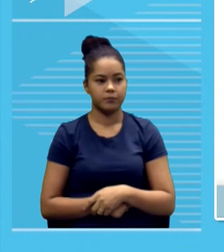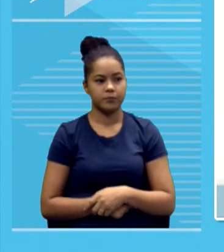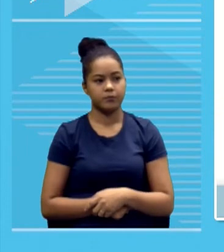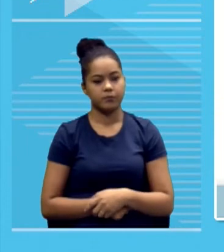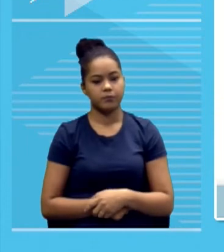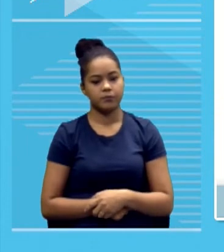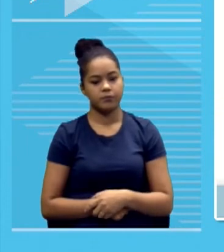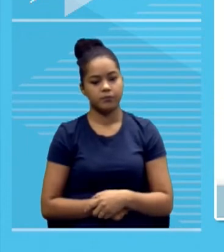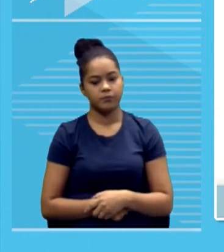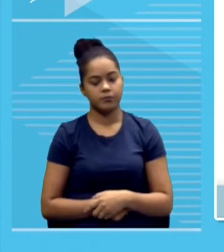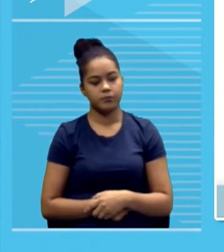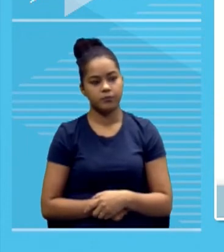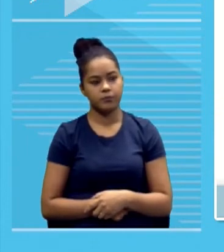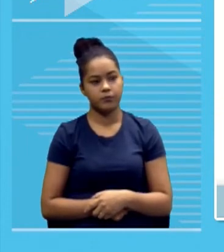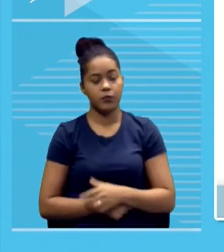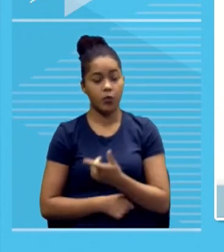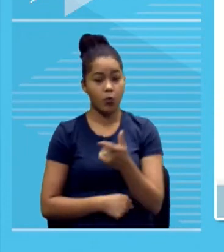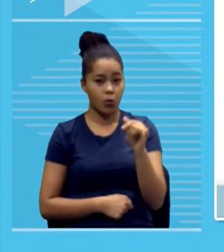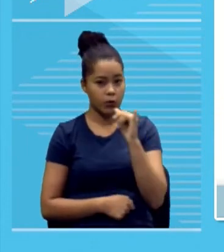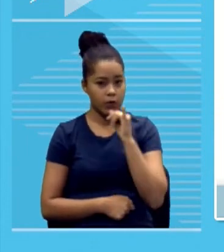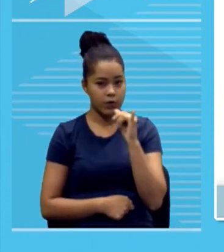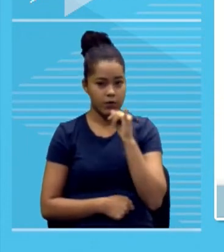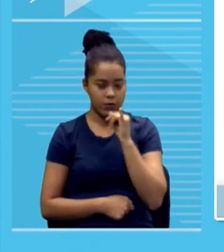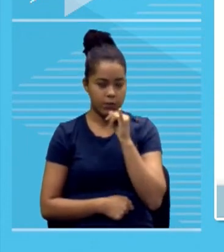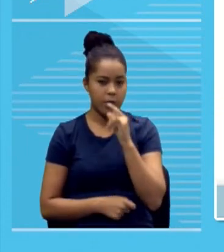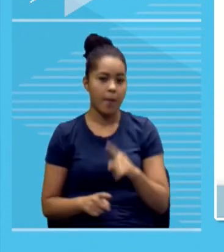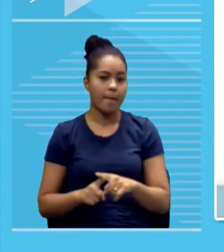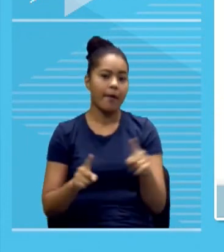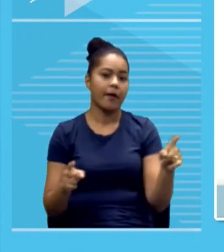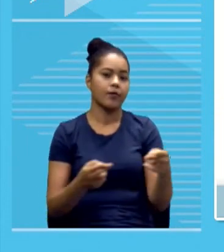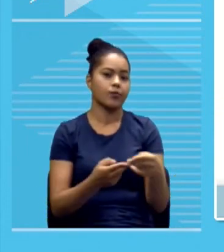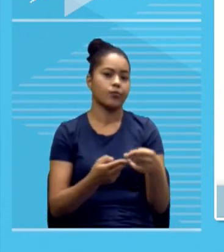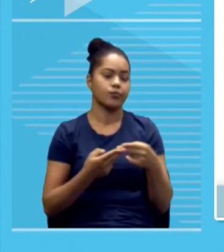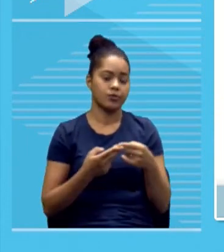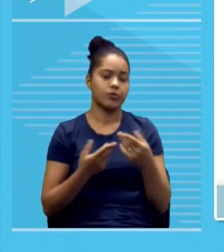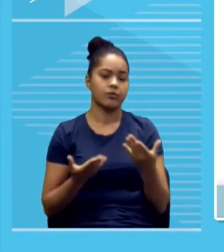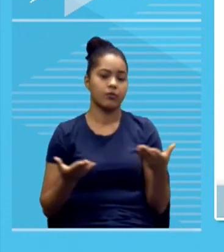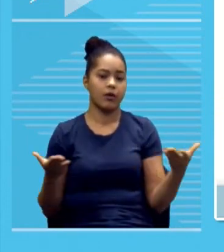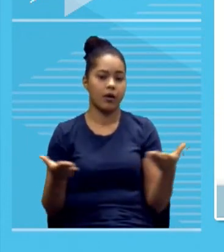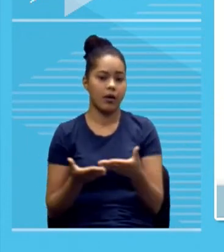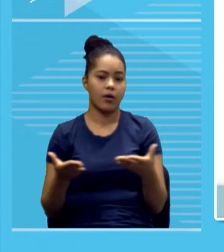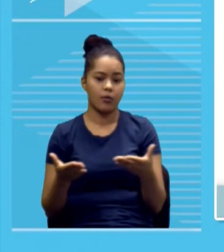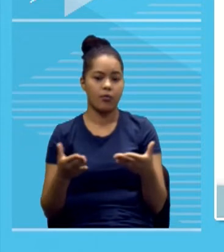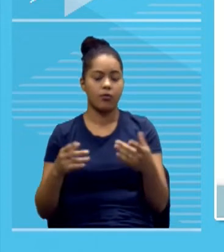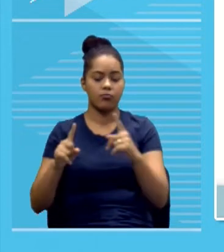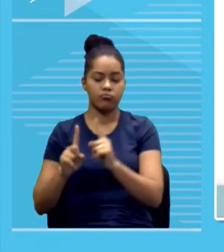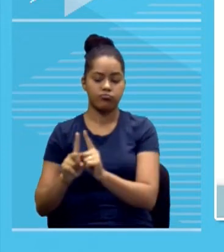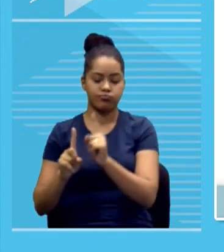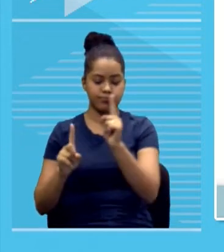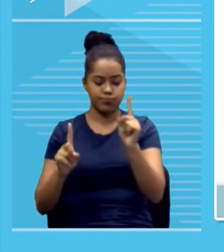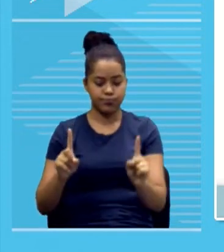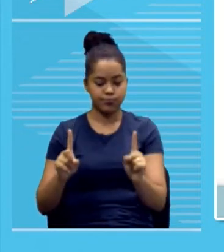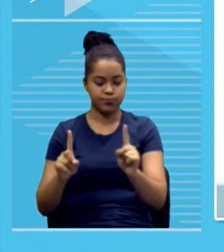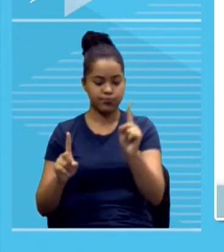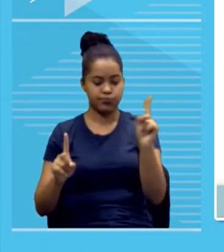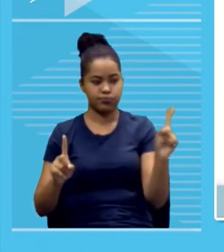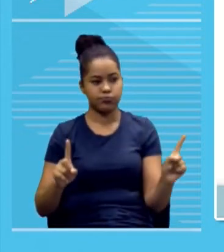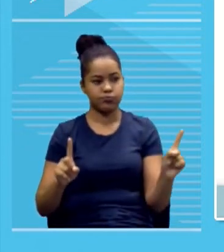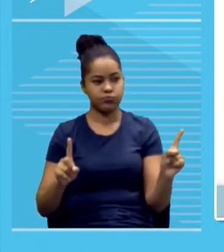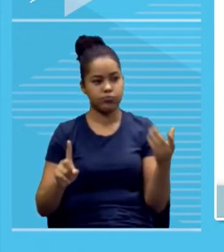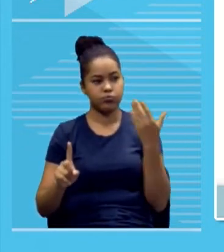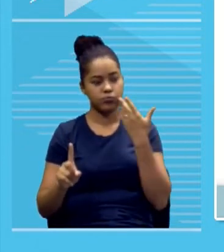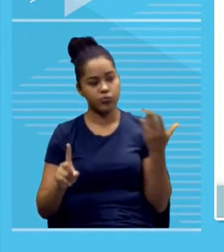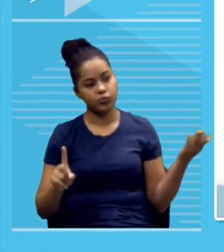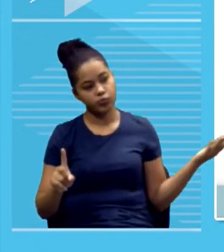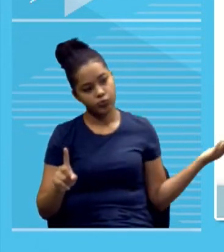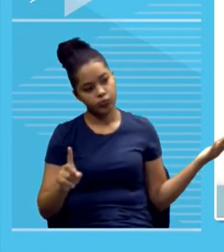Beleza. Um outro exemplo, só que com a resistência em paralelo agora. Qual é o tipo de associação formada pelos 3